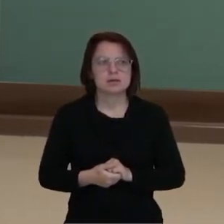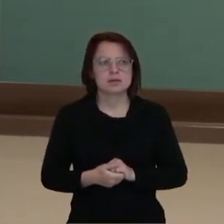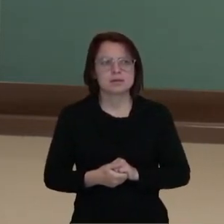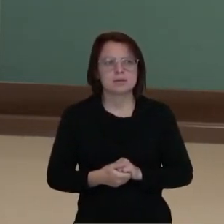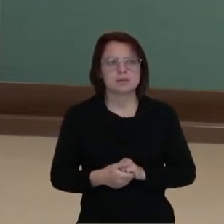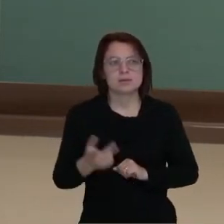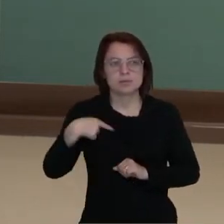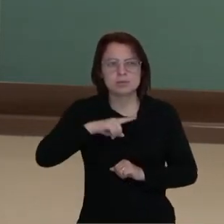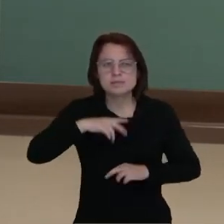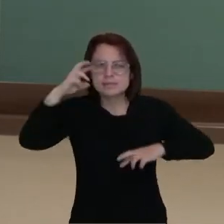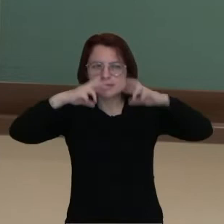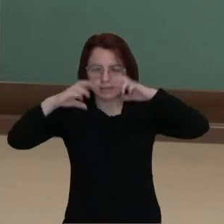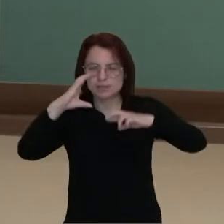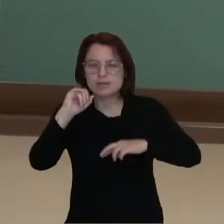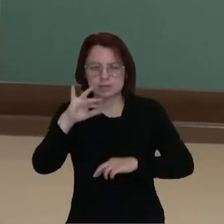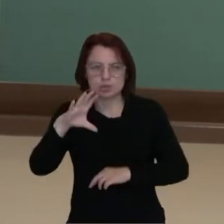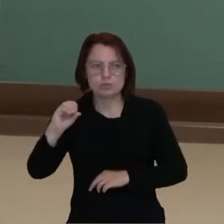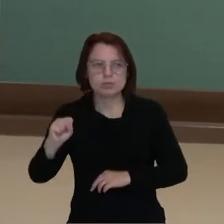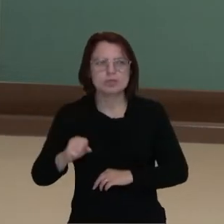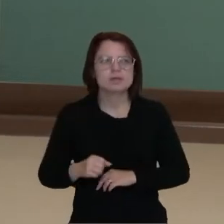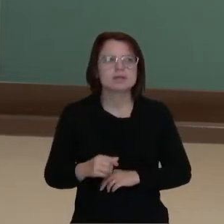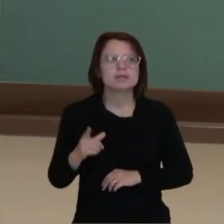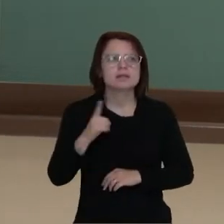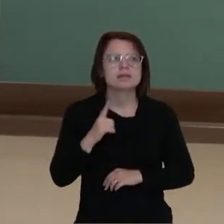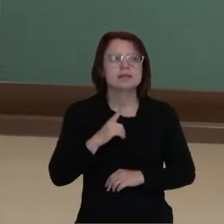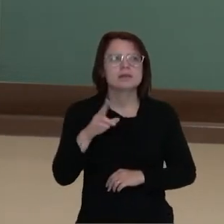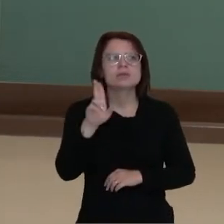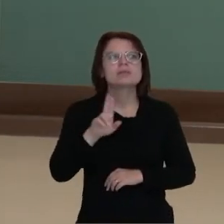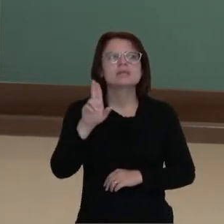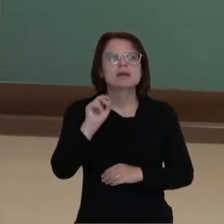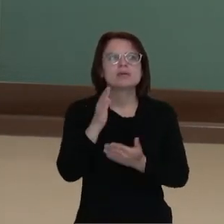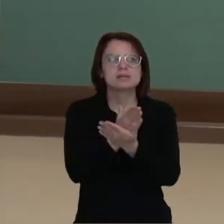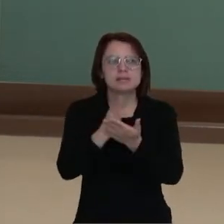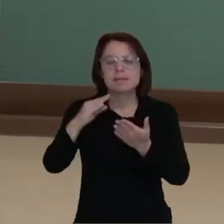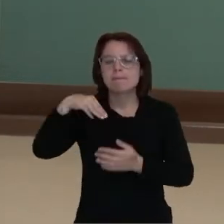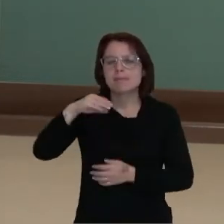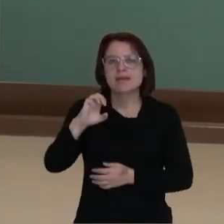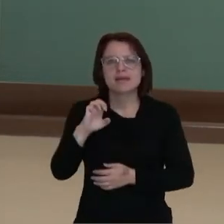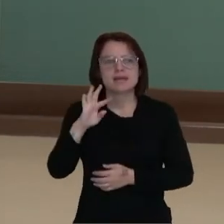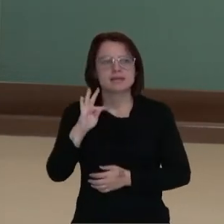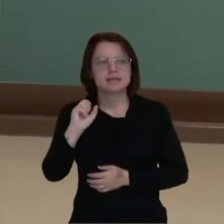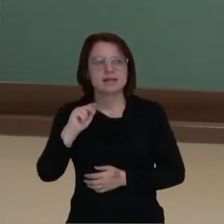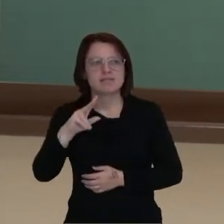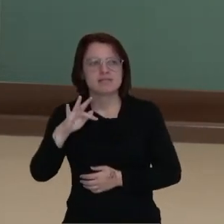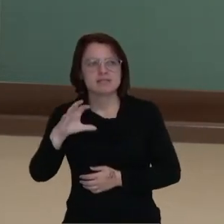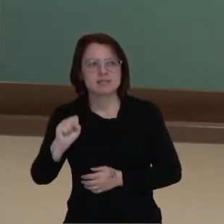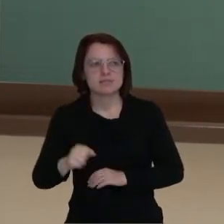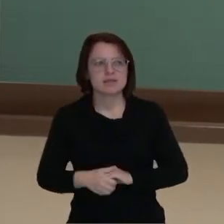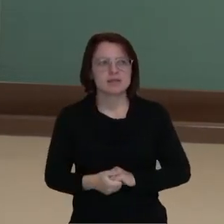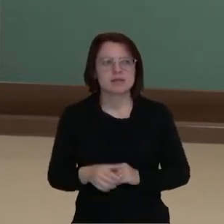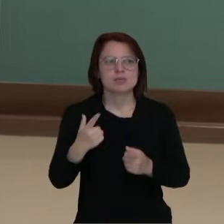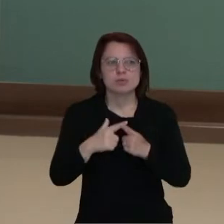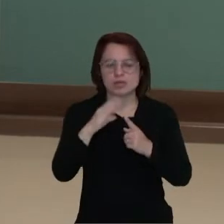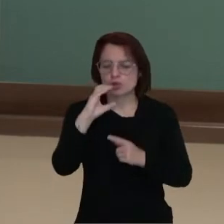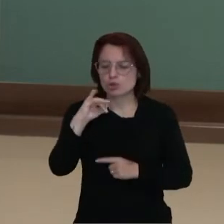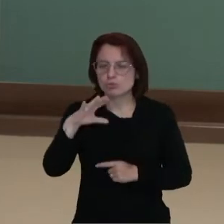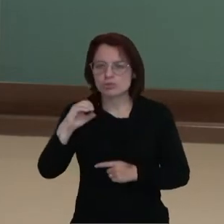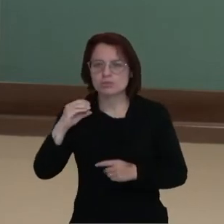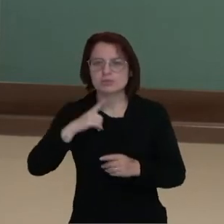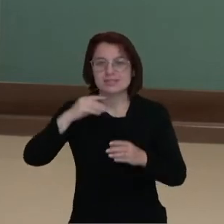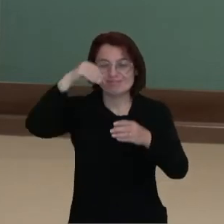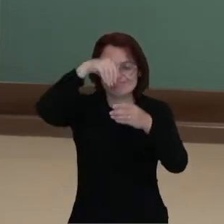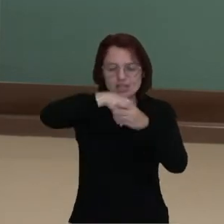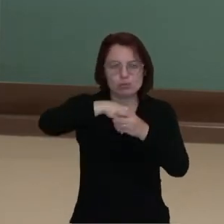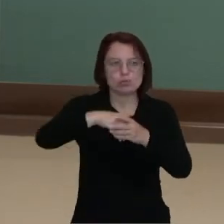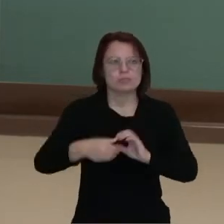Para analisar o cariótipo, usa-se a fase da divisão celular metáfase, pois os cromossomos encontram-se